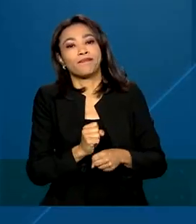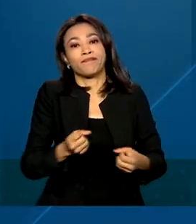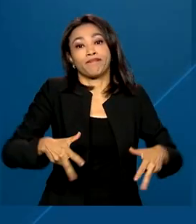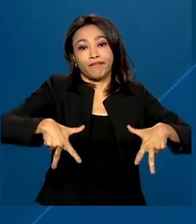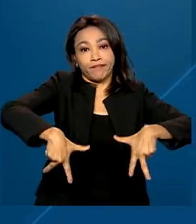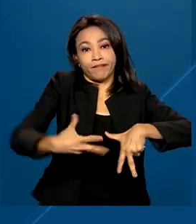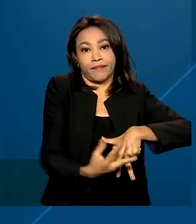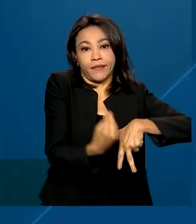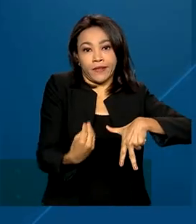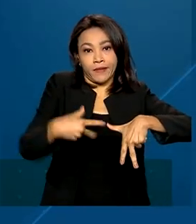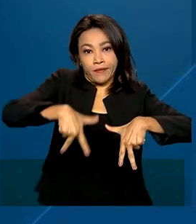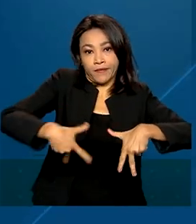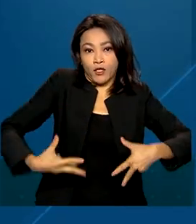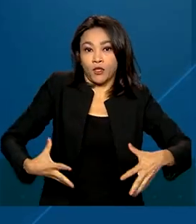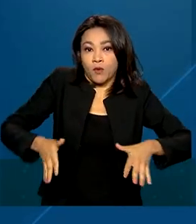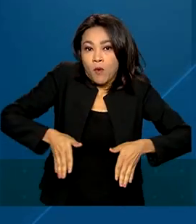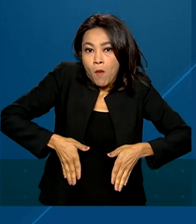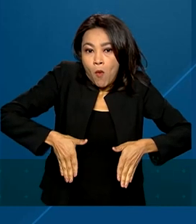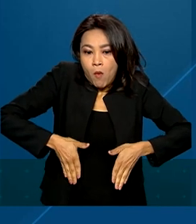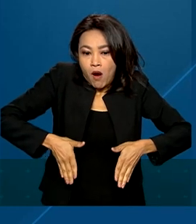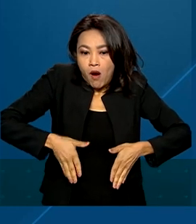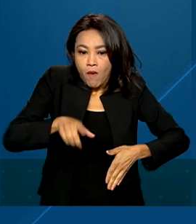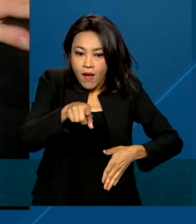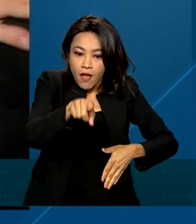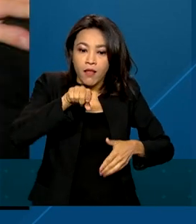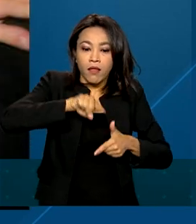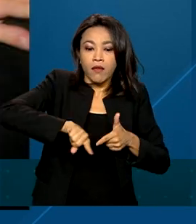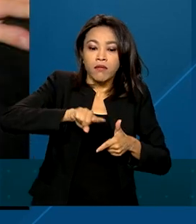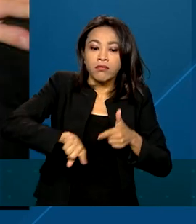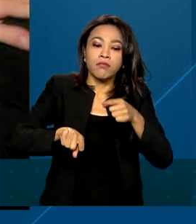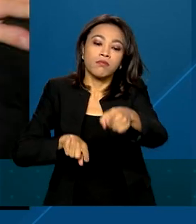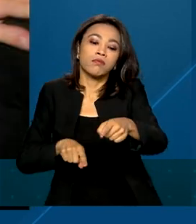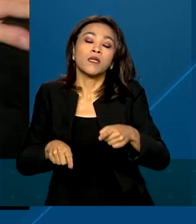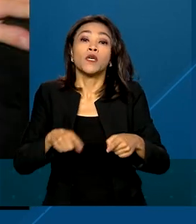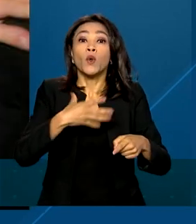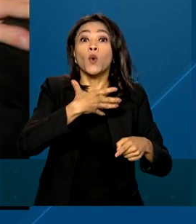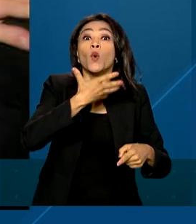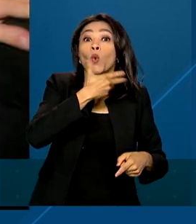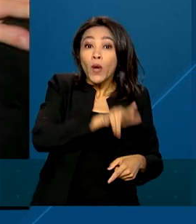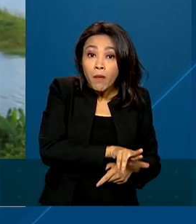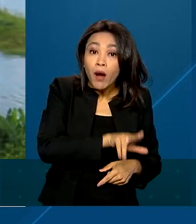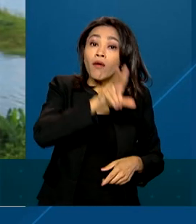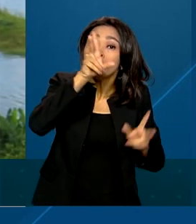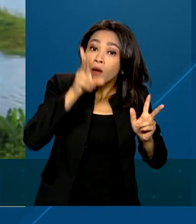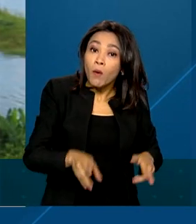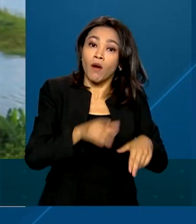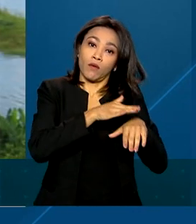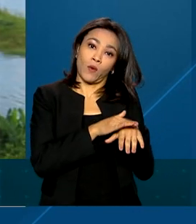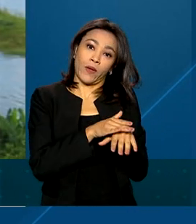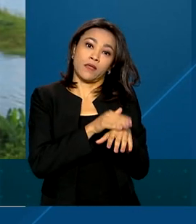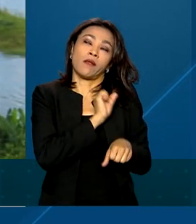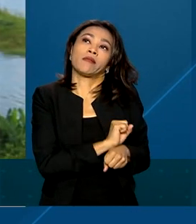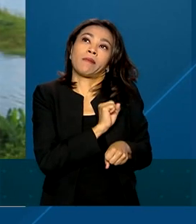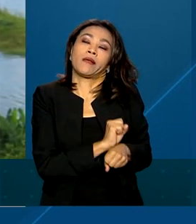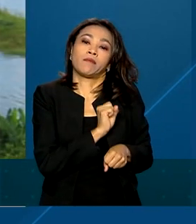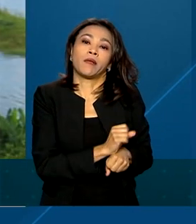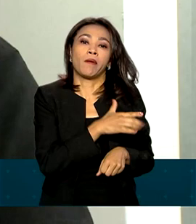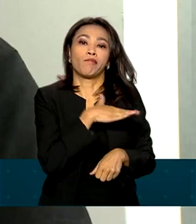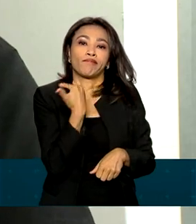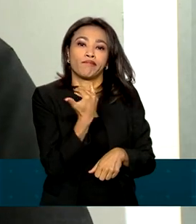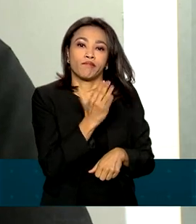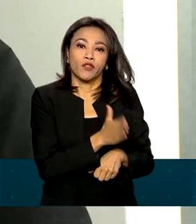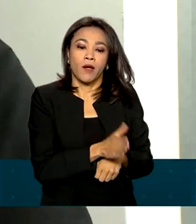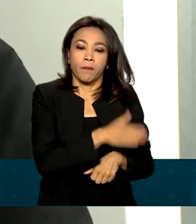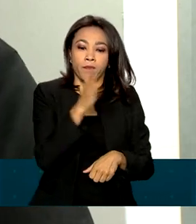Isso faz 4 anos. Ela tem fibrose cística e perdeu o irmão para a mesma doença enquanto ele esperava pelo transplante.